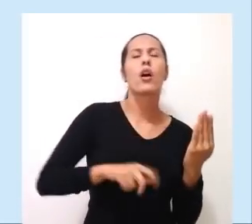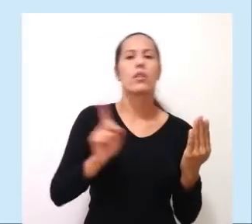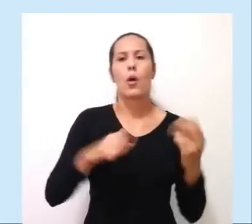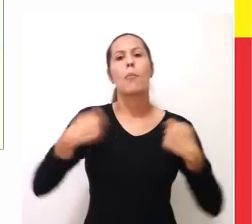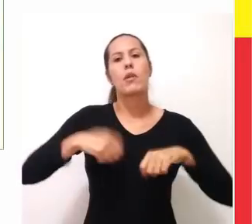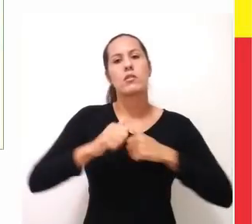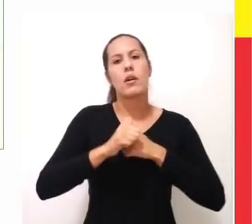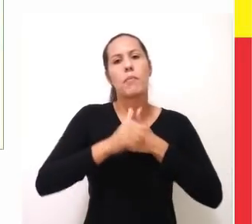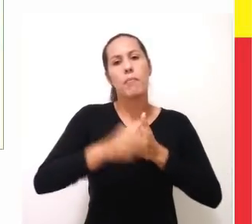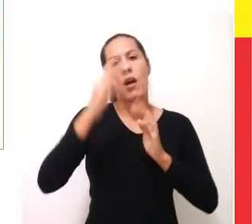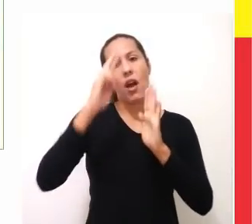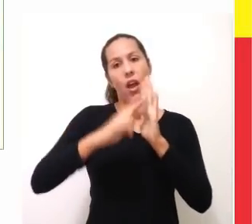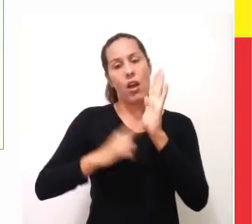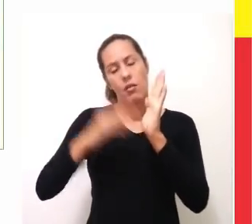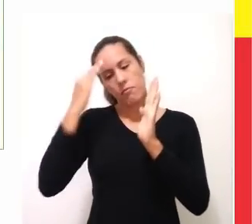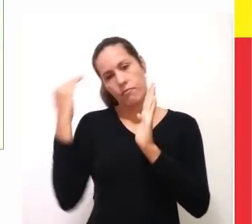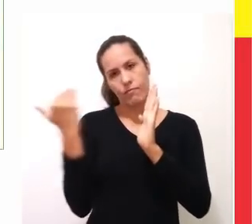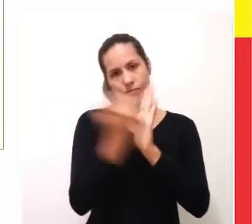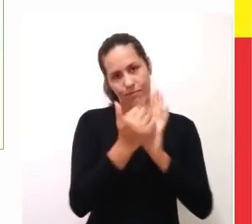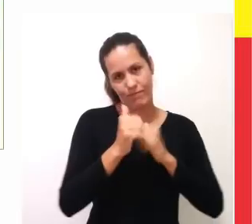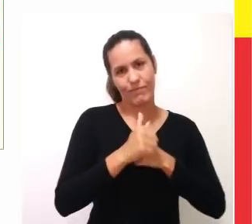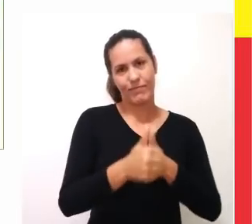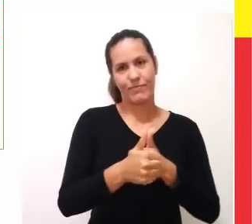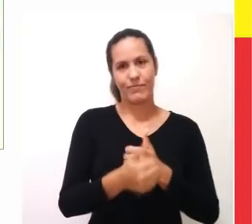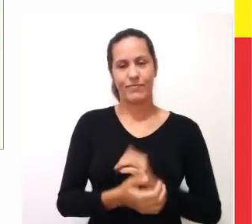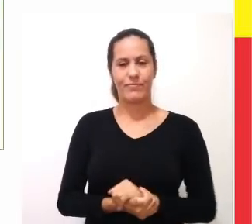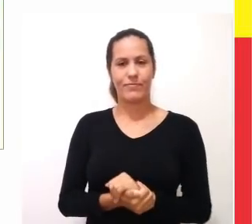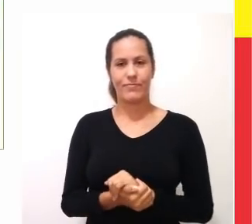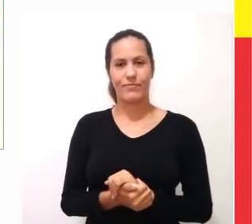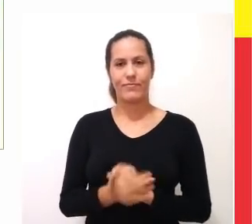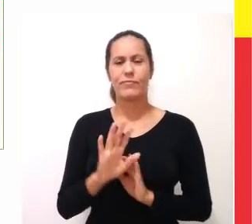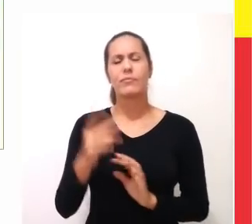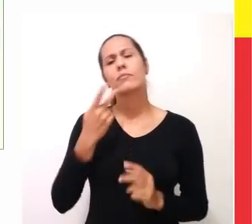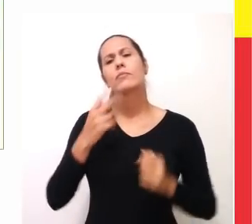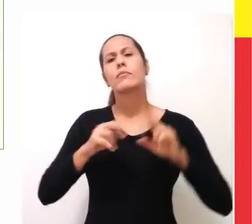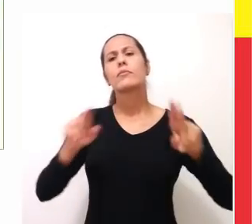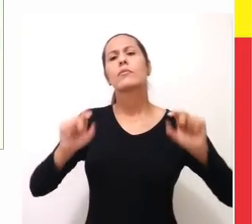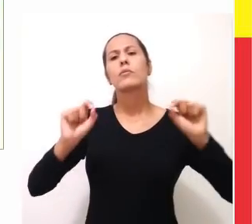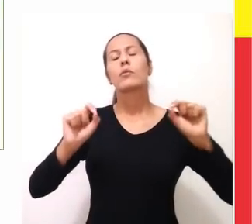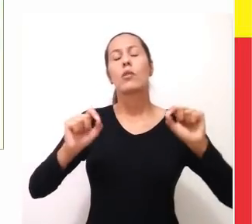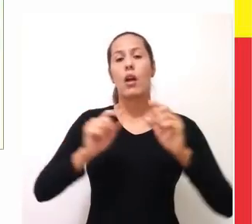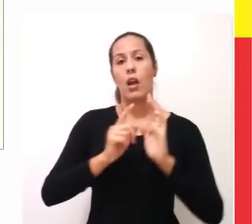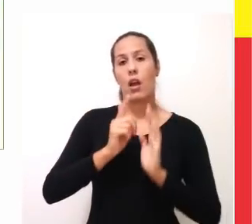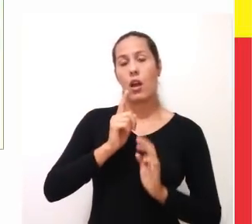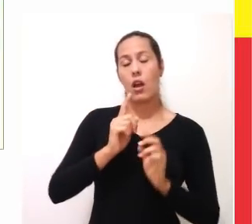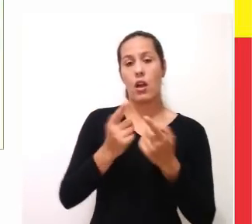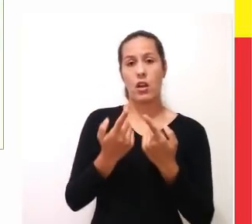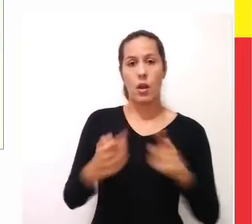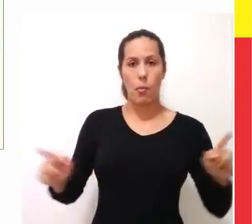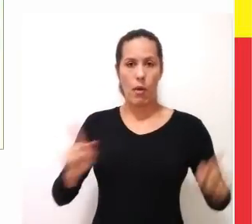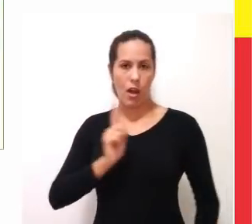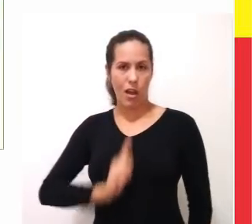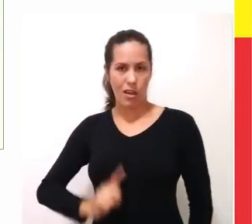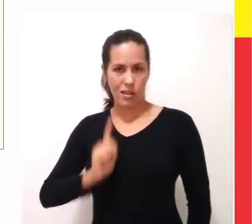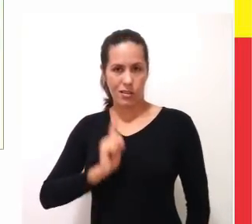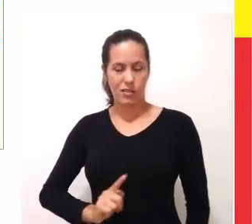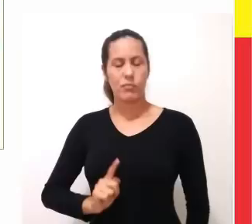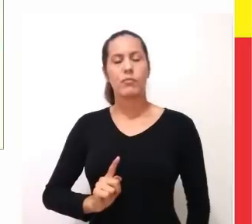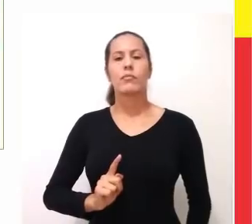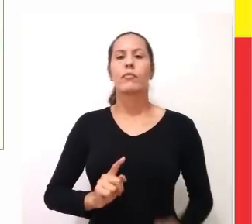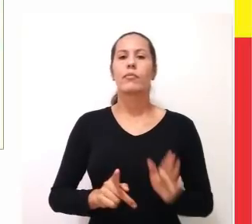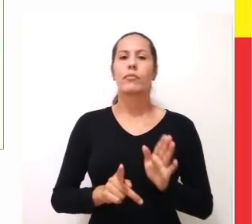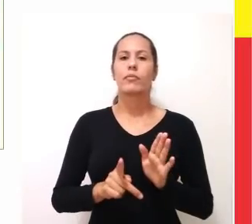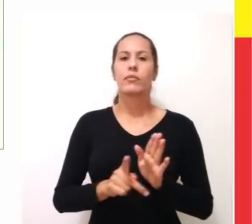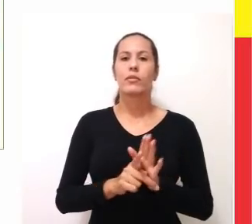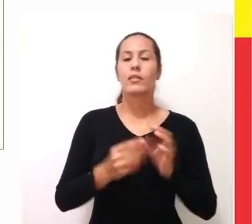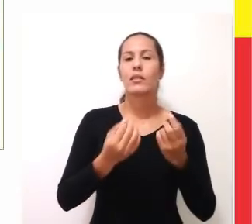seguir. Então, vejamos aqui. Eu falei que a gramática do texto jornalístico possui estrutura